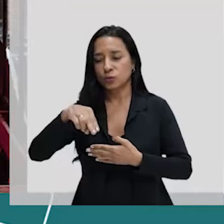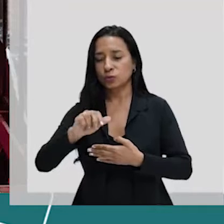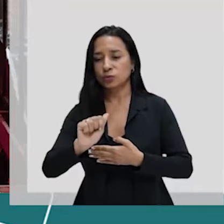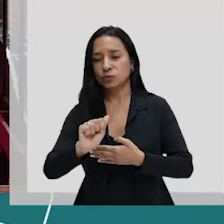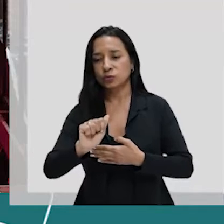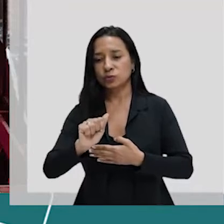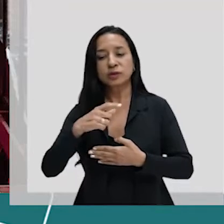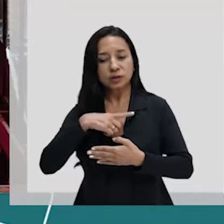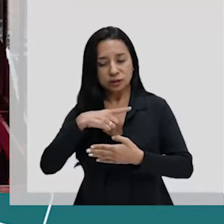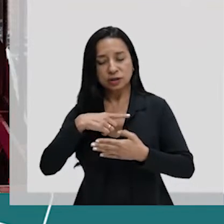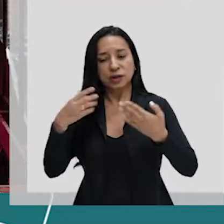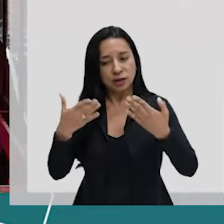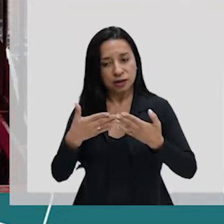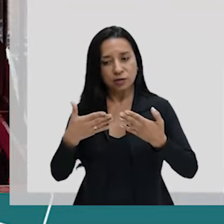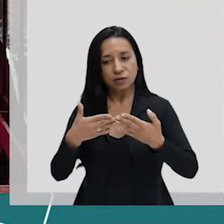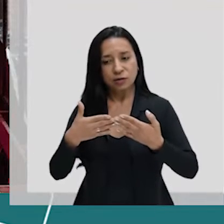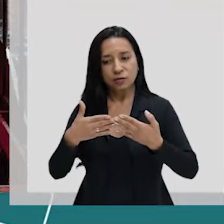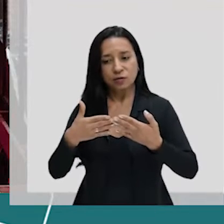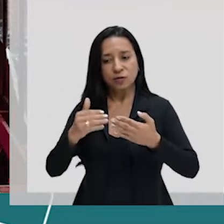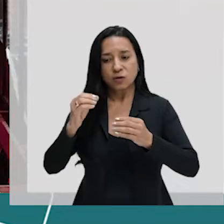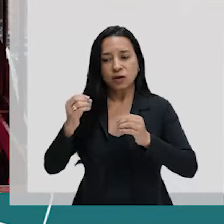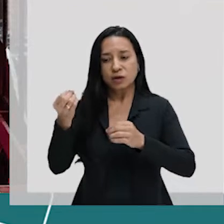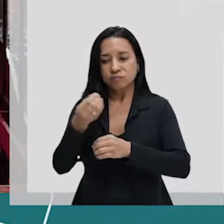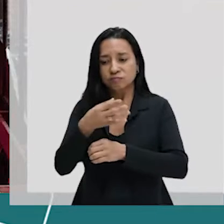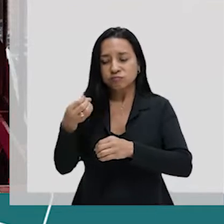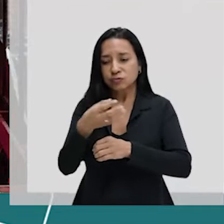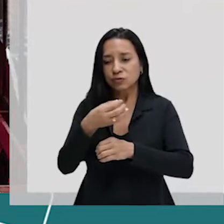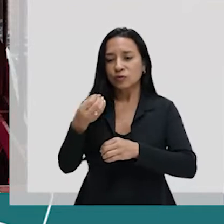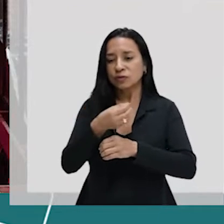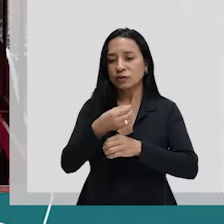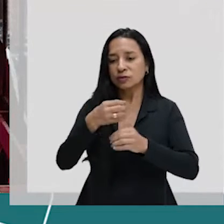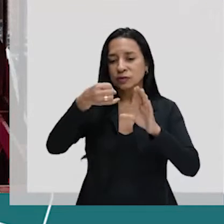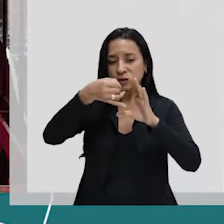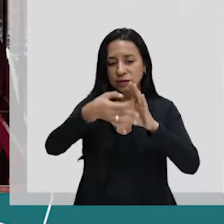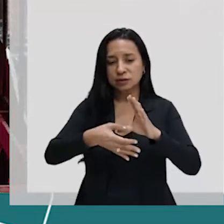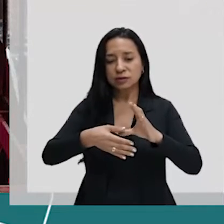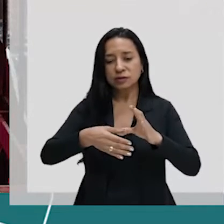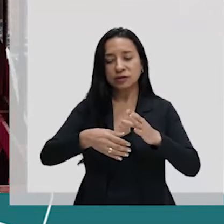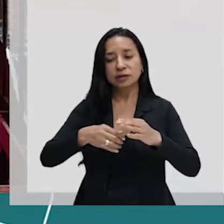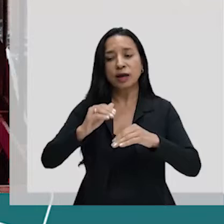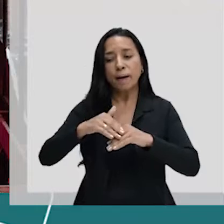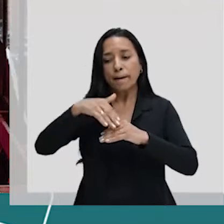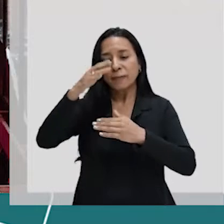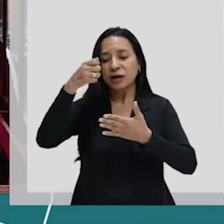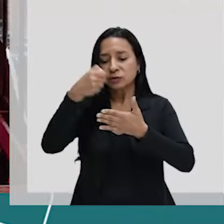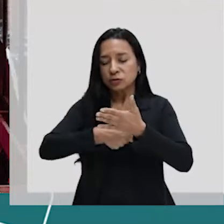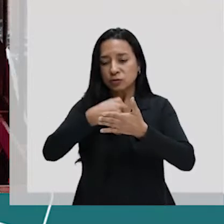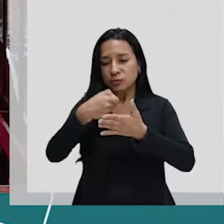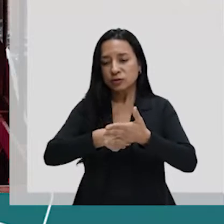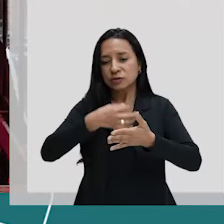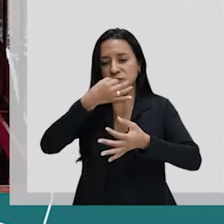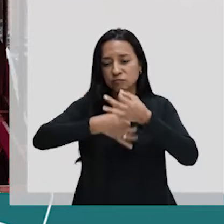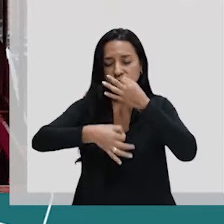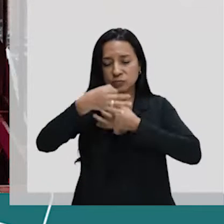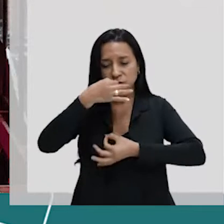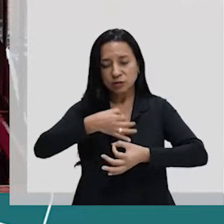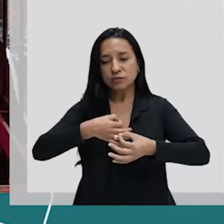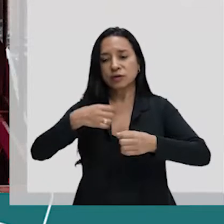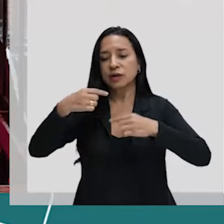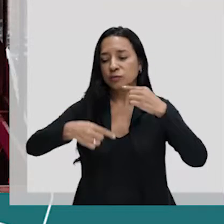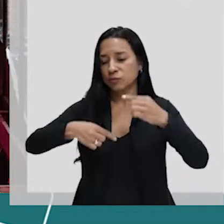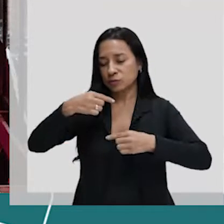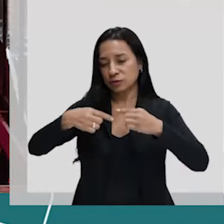foi atualizando com uma característica mais combativa, mais crítica e mais política. Só para você